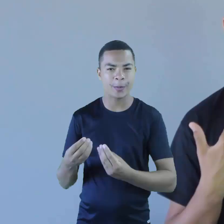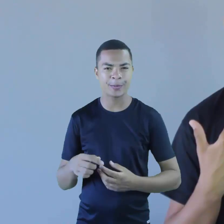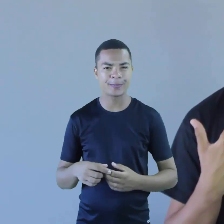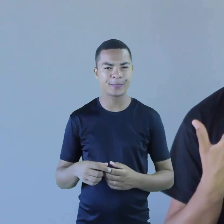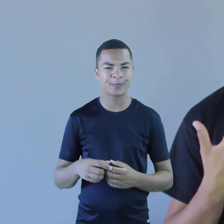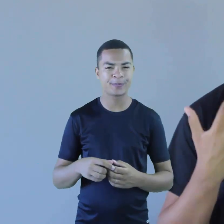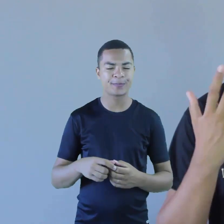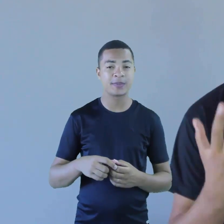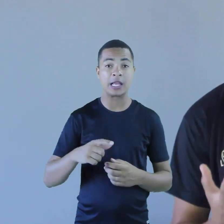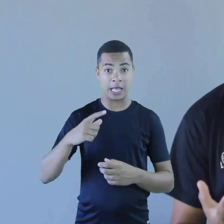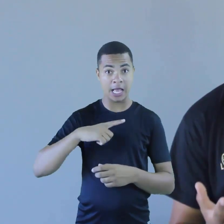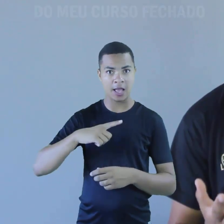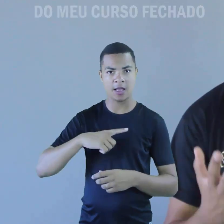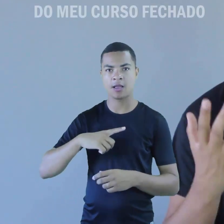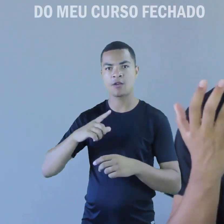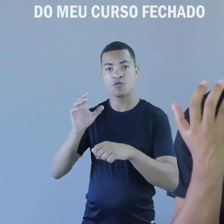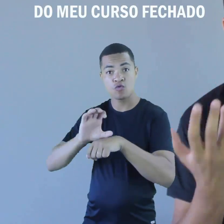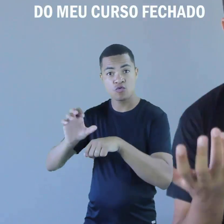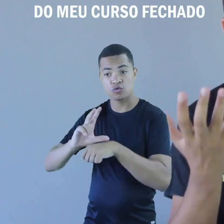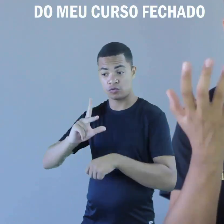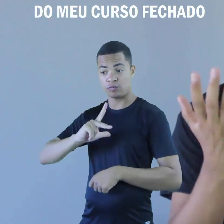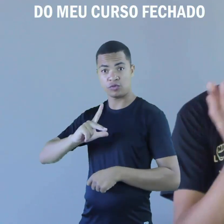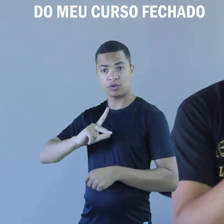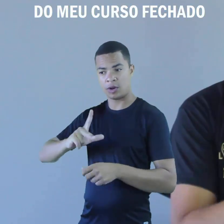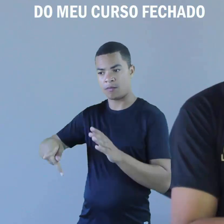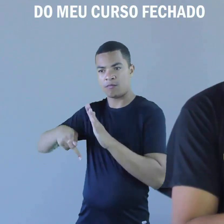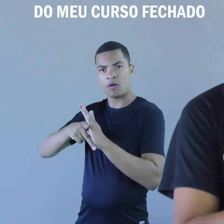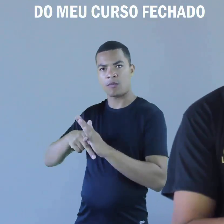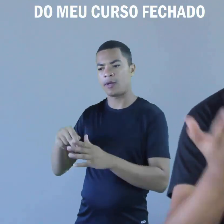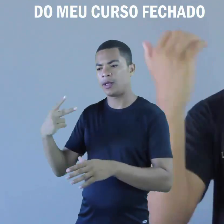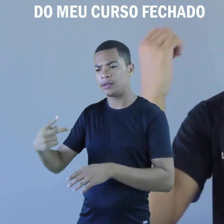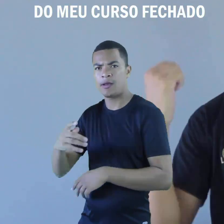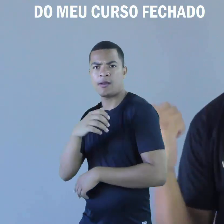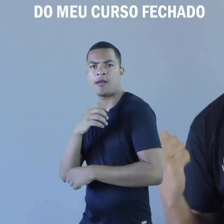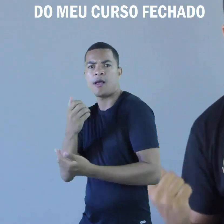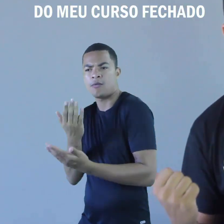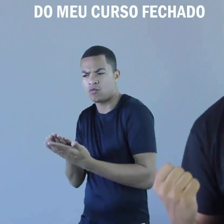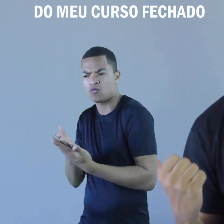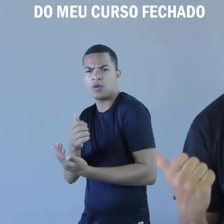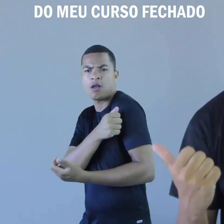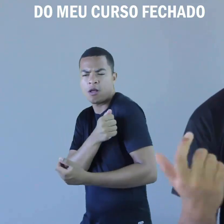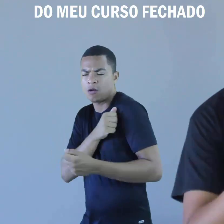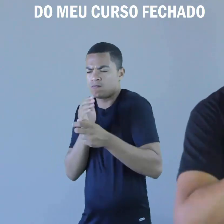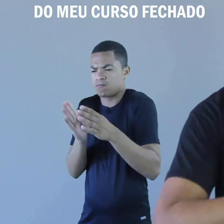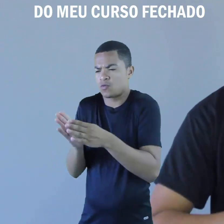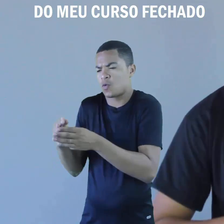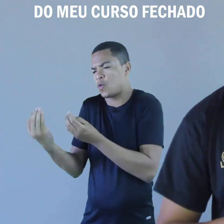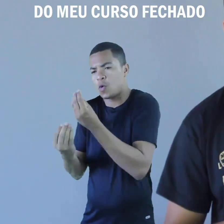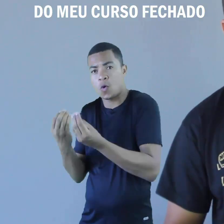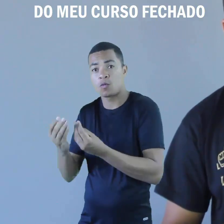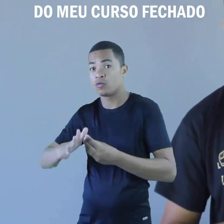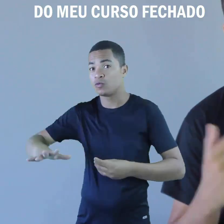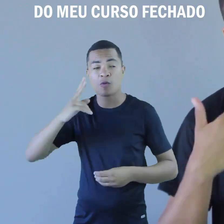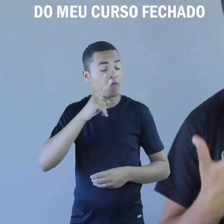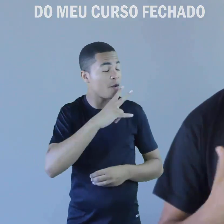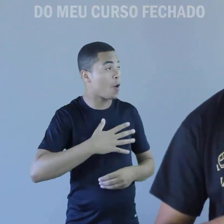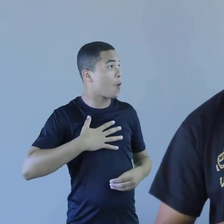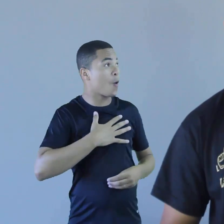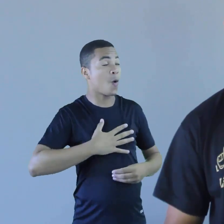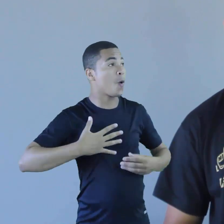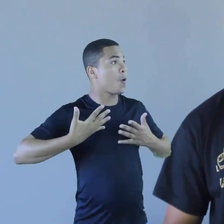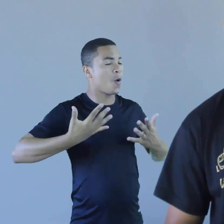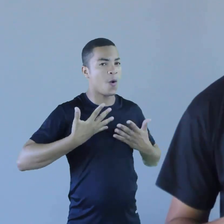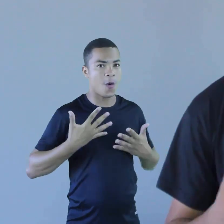meu método. Essa aula vai seguir o mesmo método das videoaulas práticas que dou para os meus alunos no meu